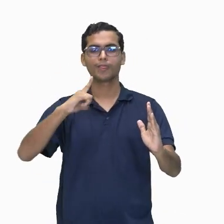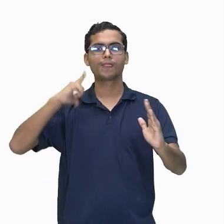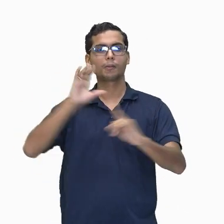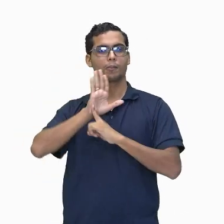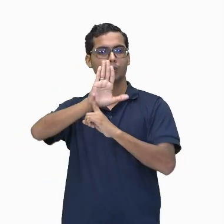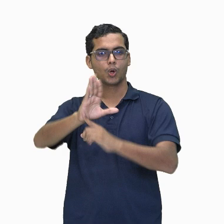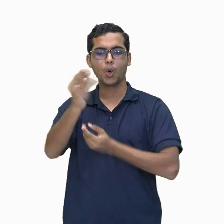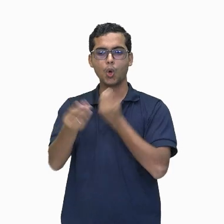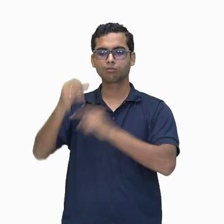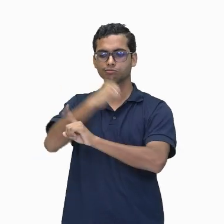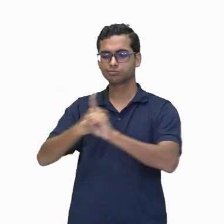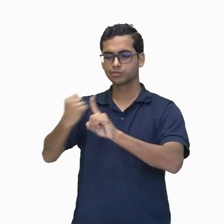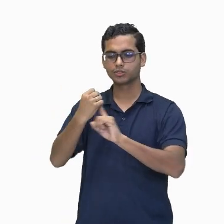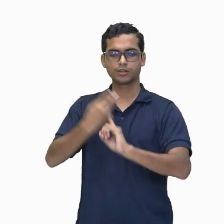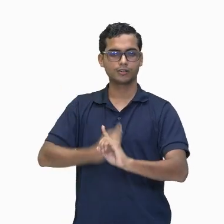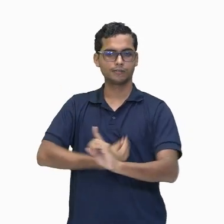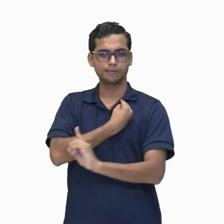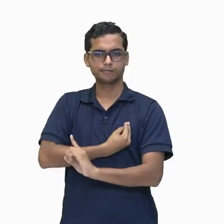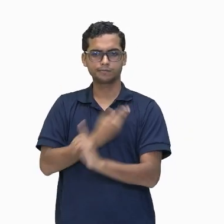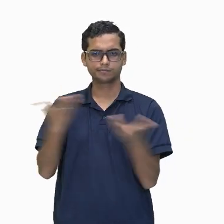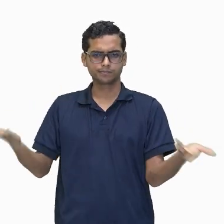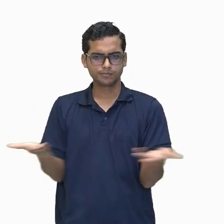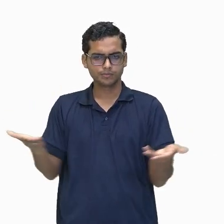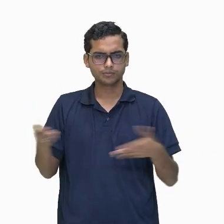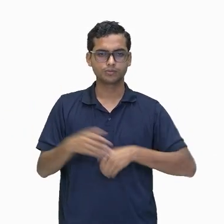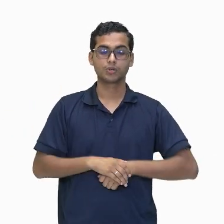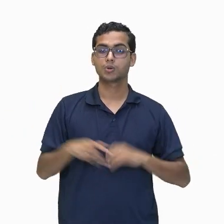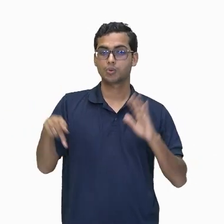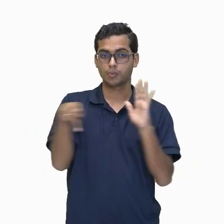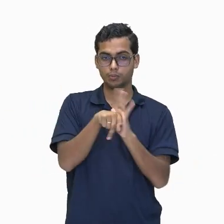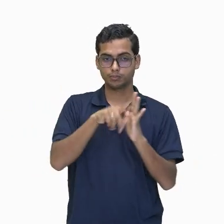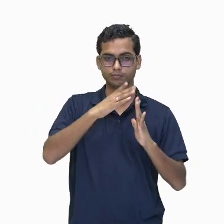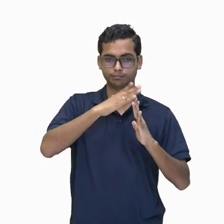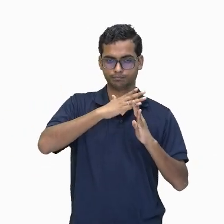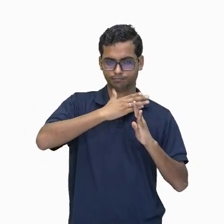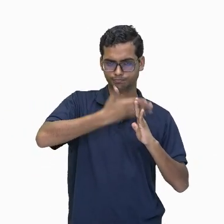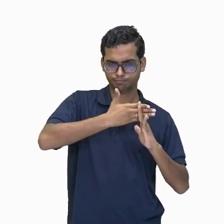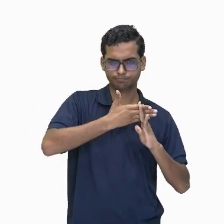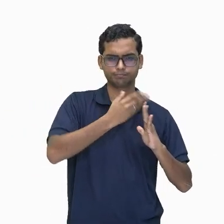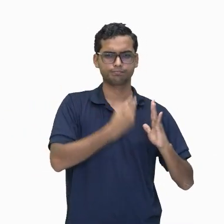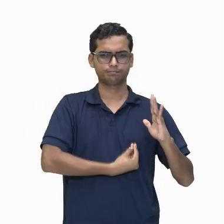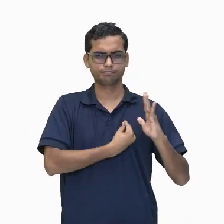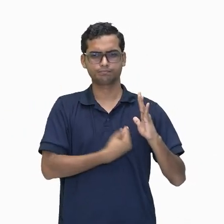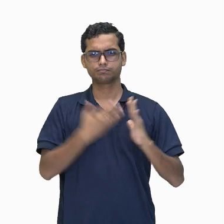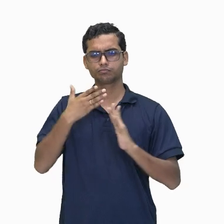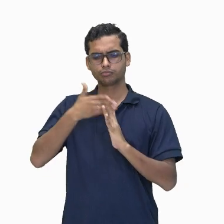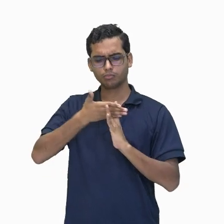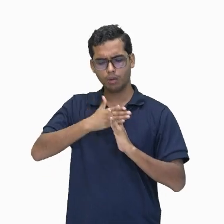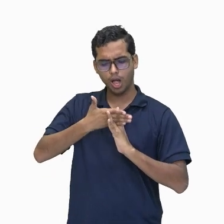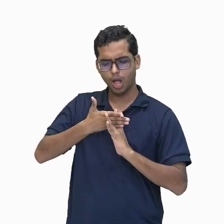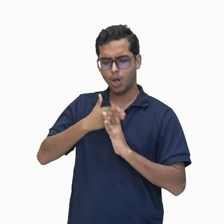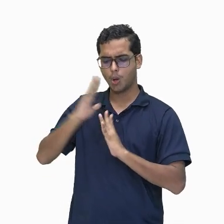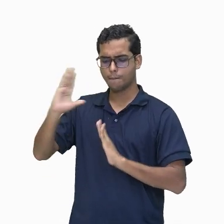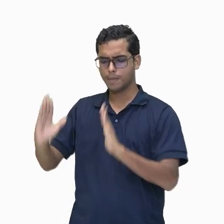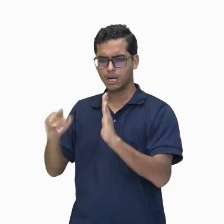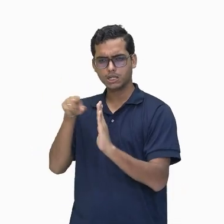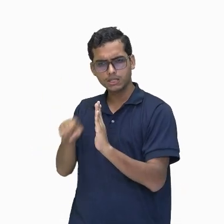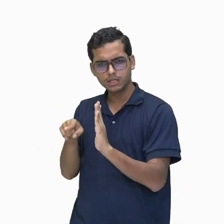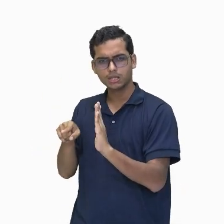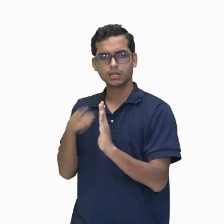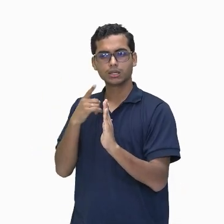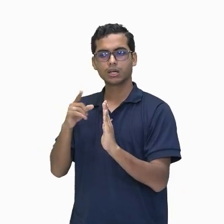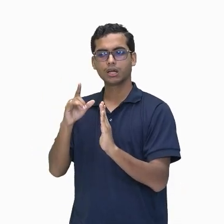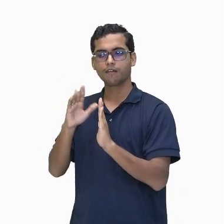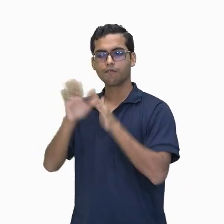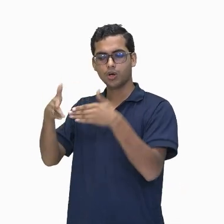vive a sociedade no momento. Lá no Barroco, o que eles viviam no momento foi refletido nas artes. Nós